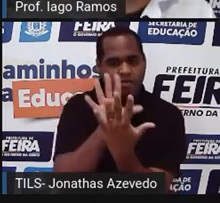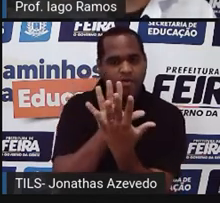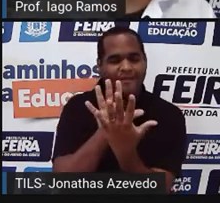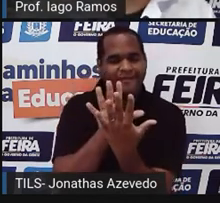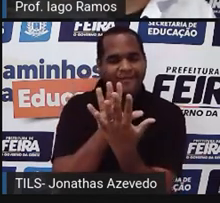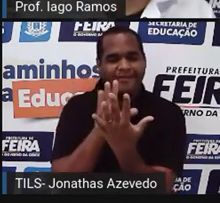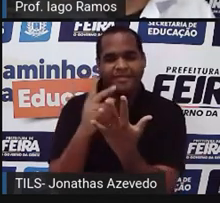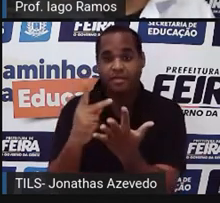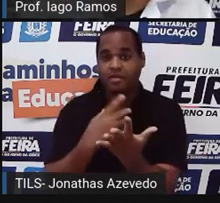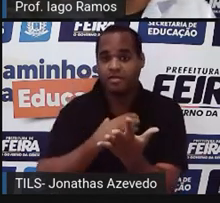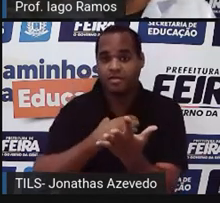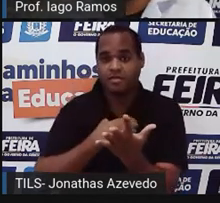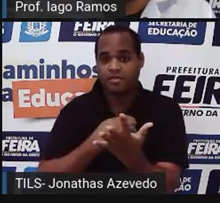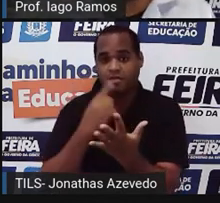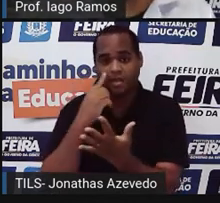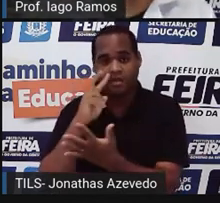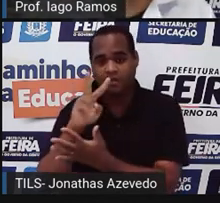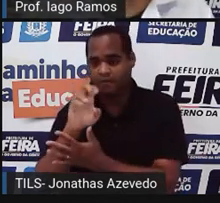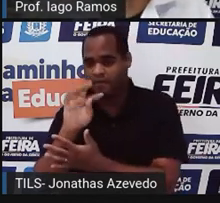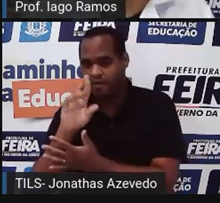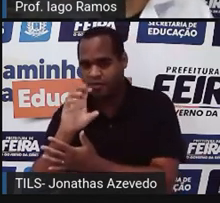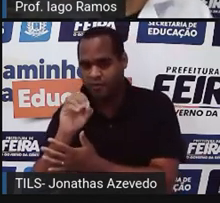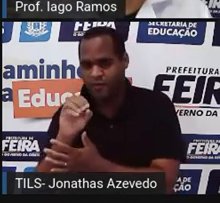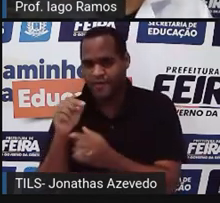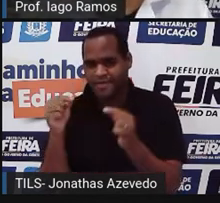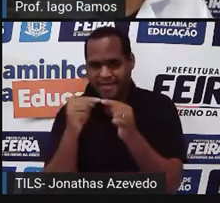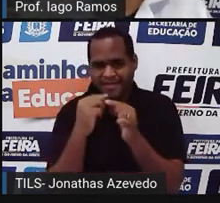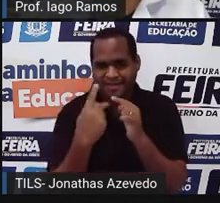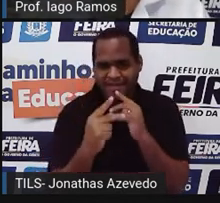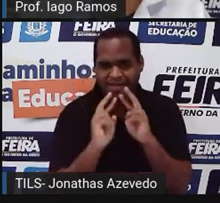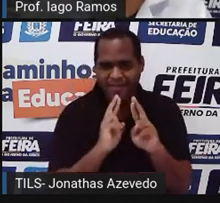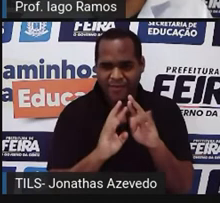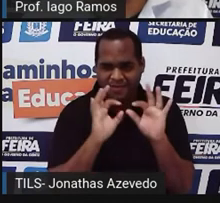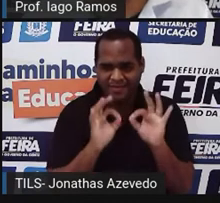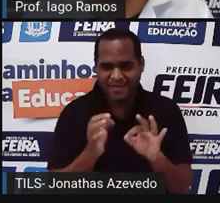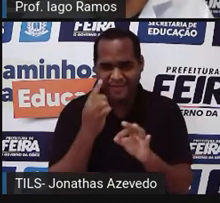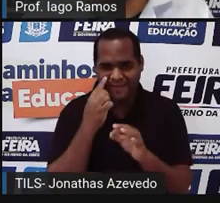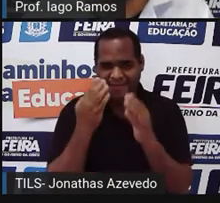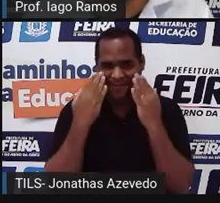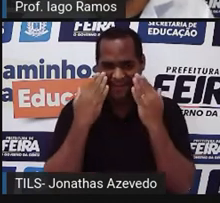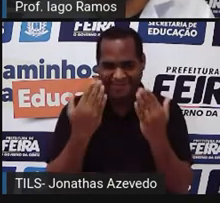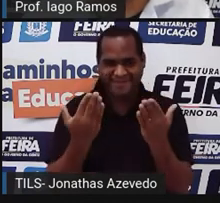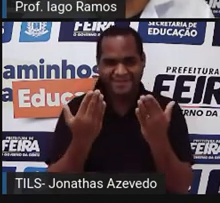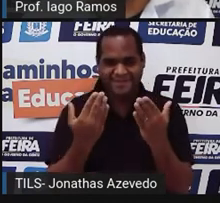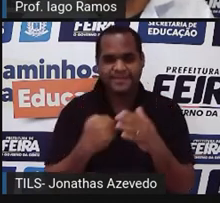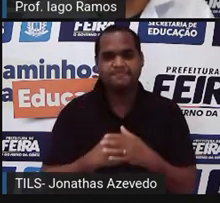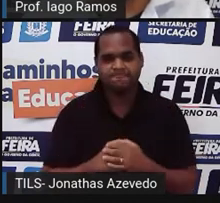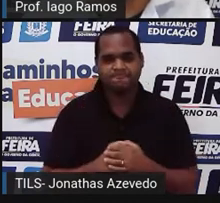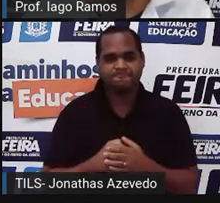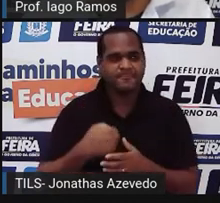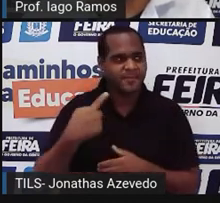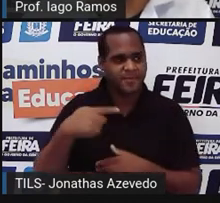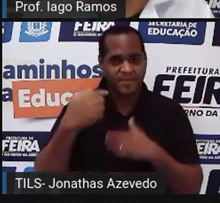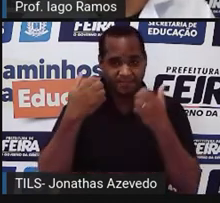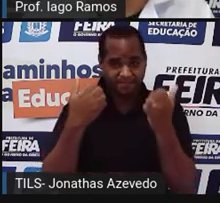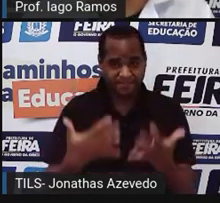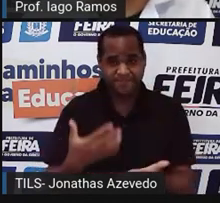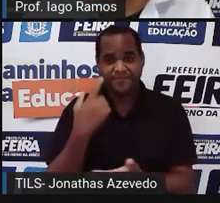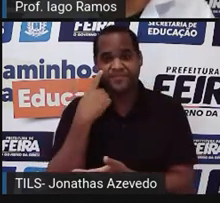nesse sentido desse vetor, né, dessa seta que está mostrando aí. Olha só, tá bom? Então essa primeira